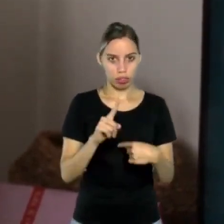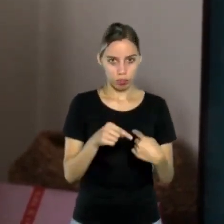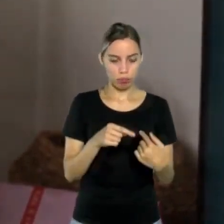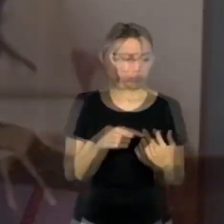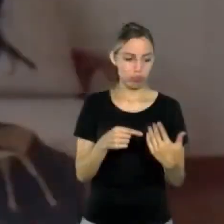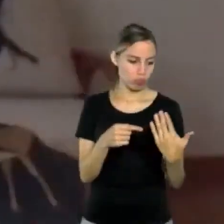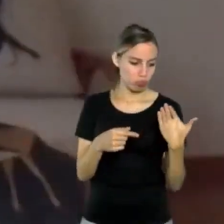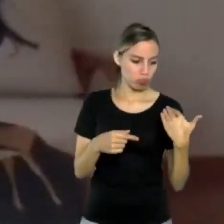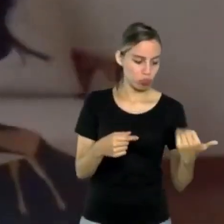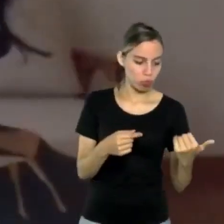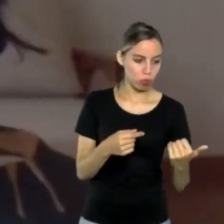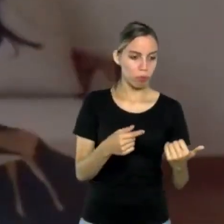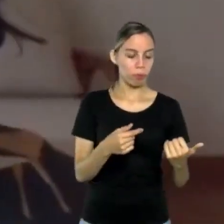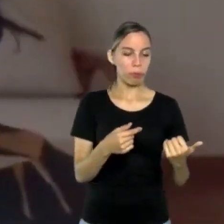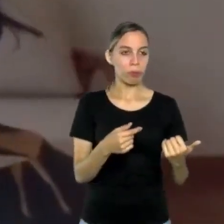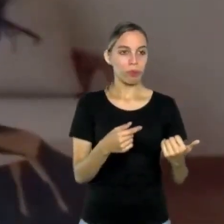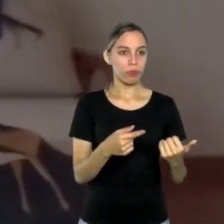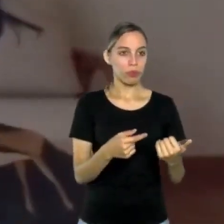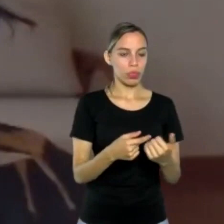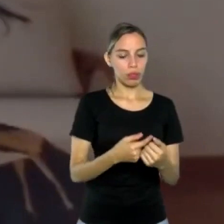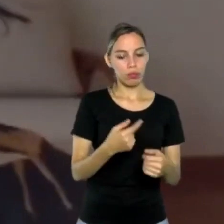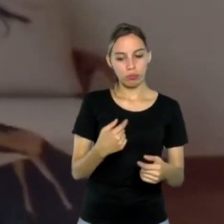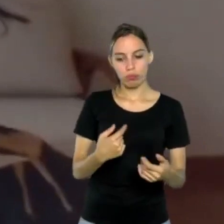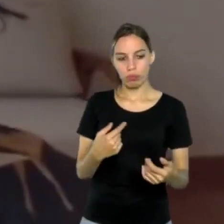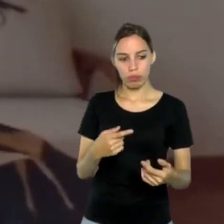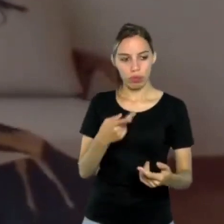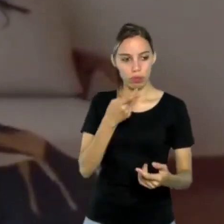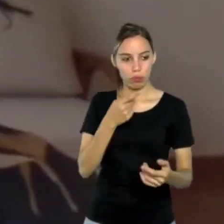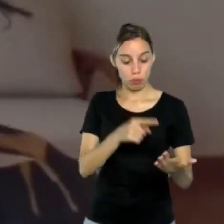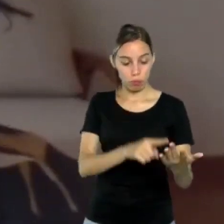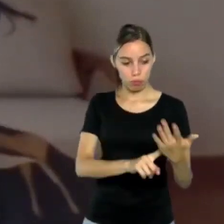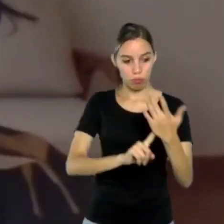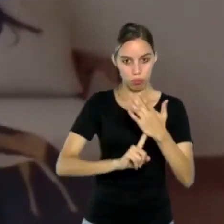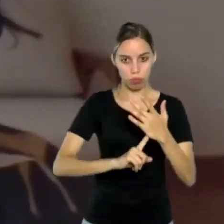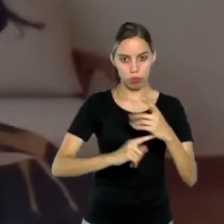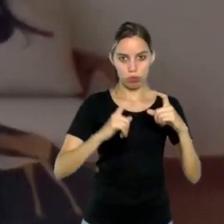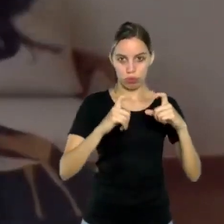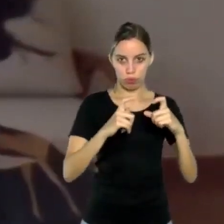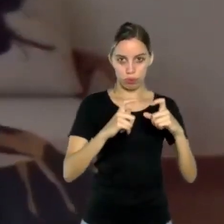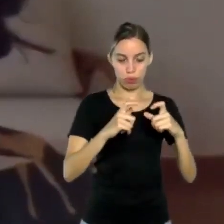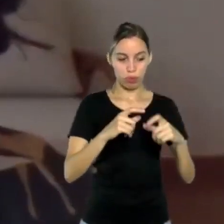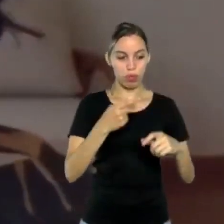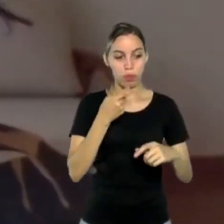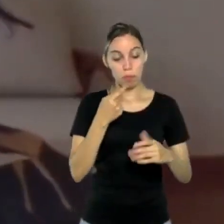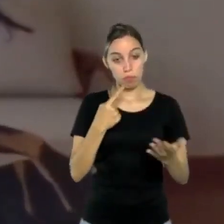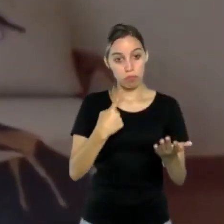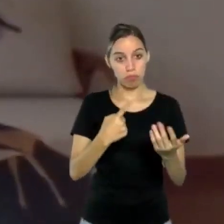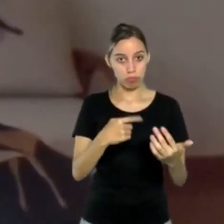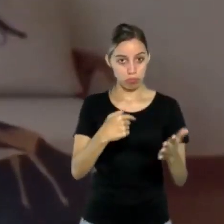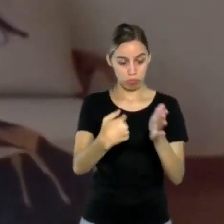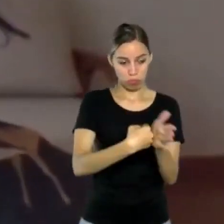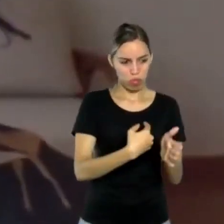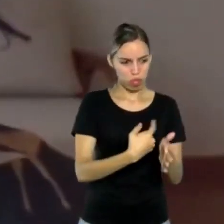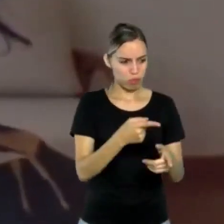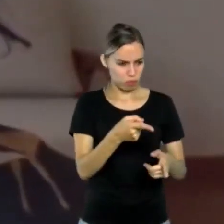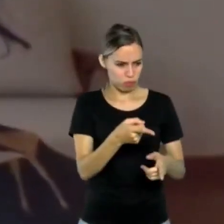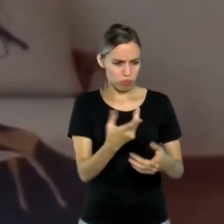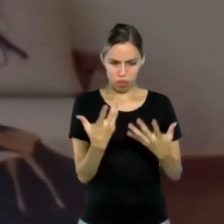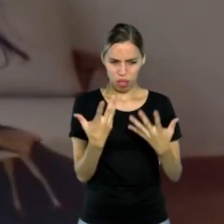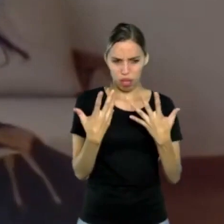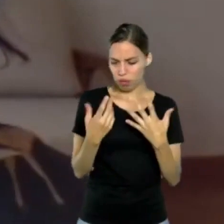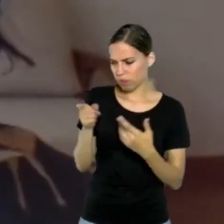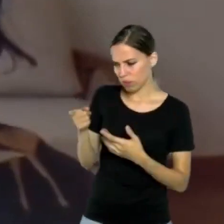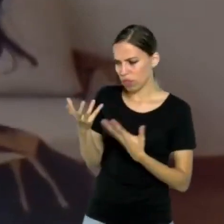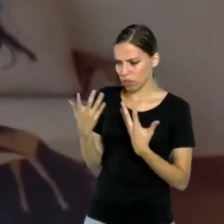um trabalho, me perguntou se eu toparia, e a gente começou uma conversa. Eu achei também, assim, que a gente tinha muita coisa